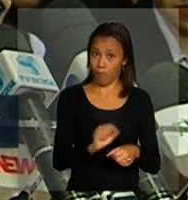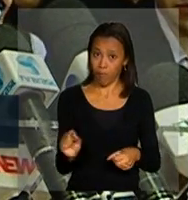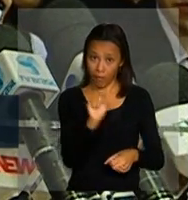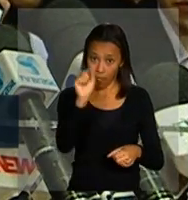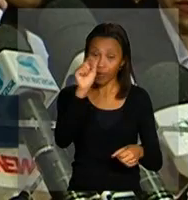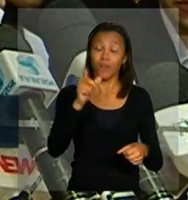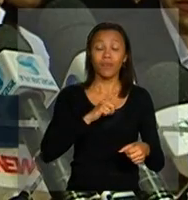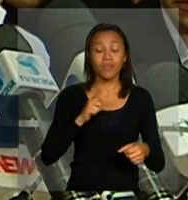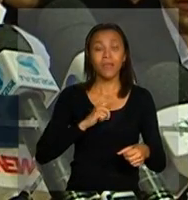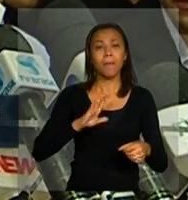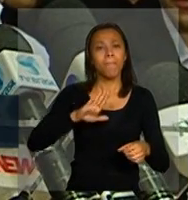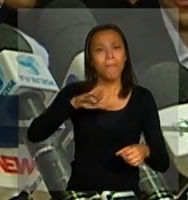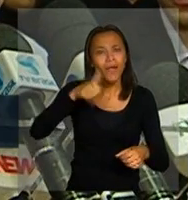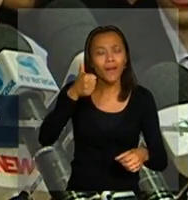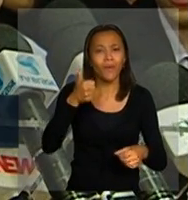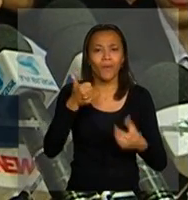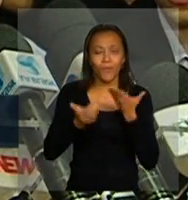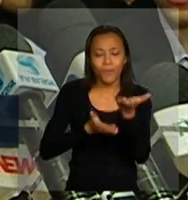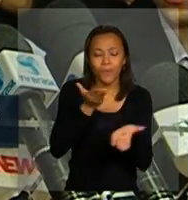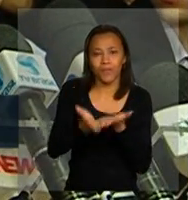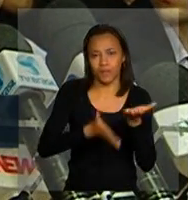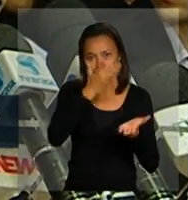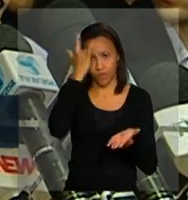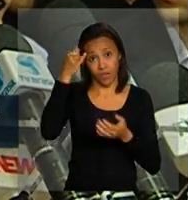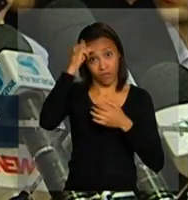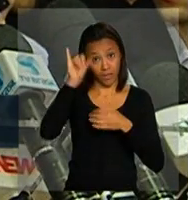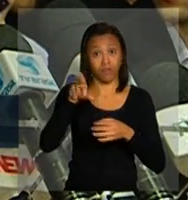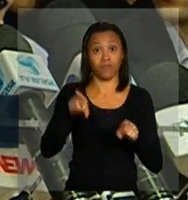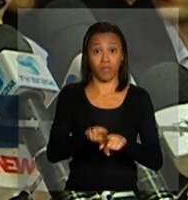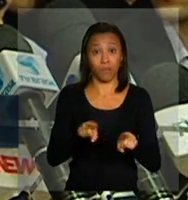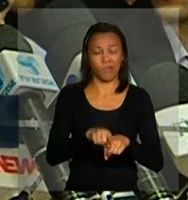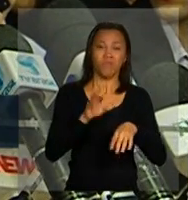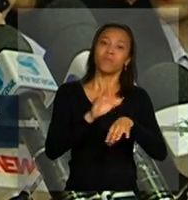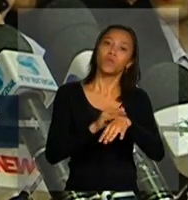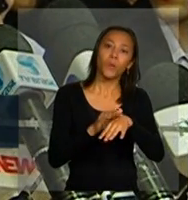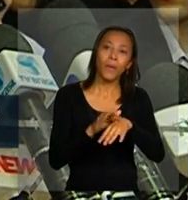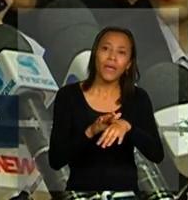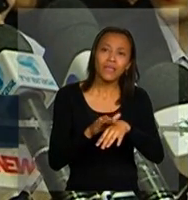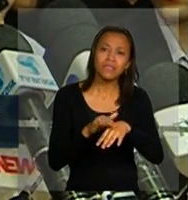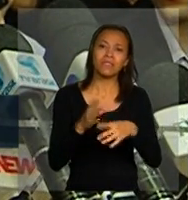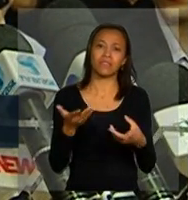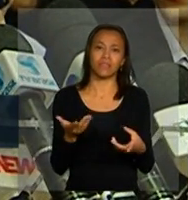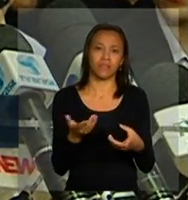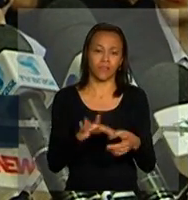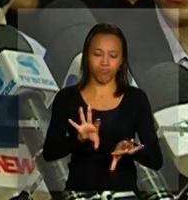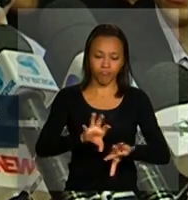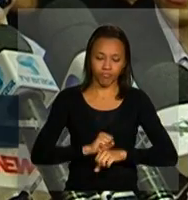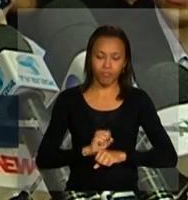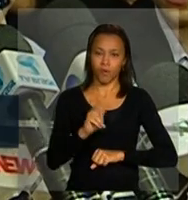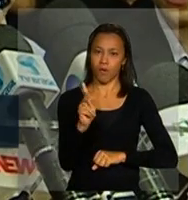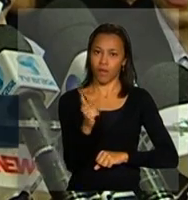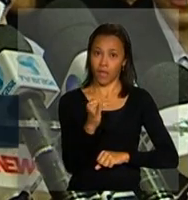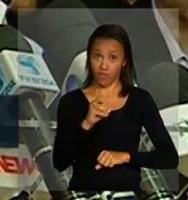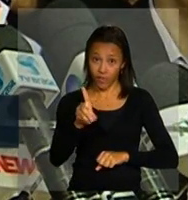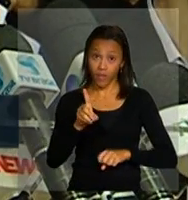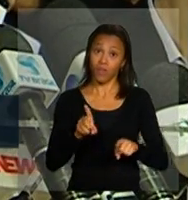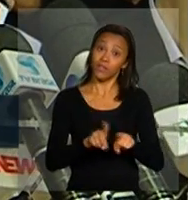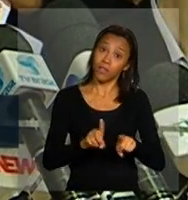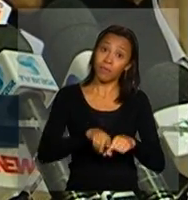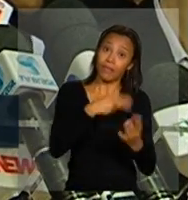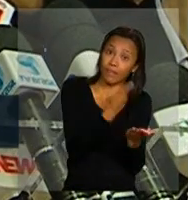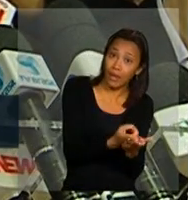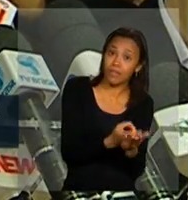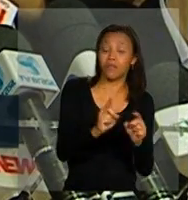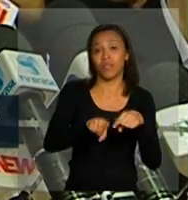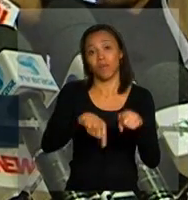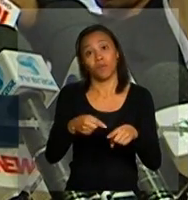com mais qualidade as pessoas, evitando assim as doenças associadas à infecção pelo HIV, o risco de internação e o risco de